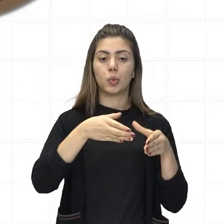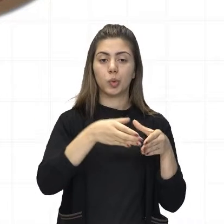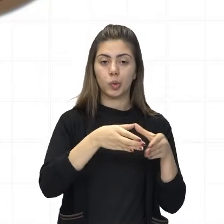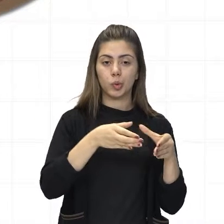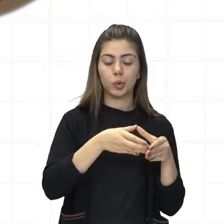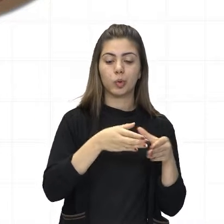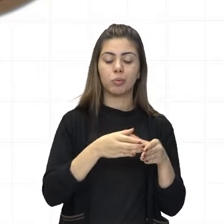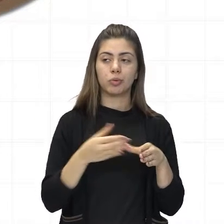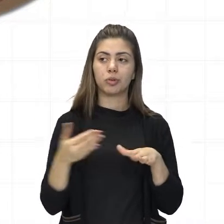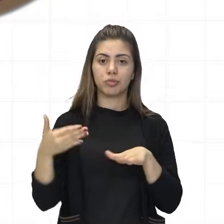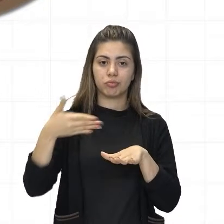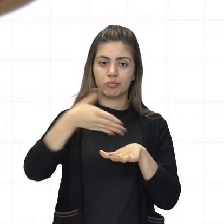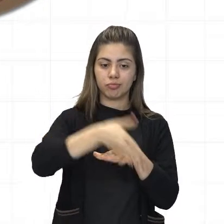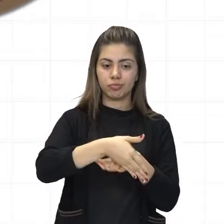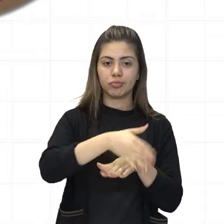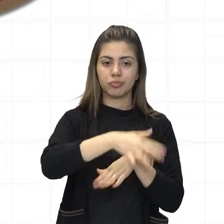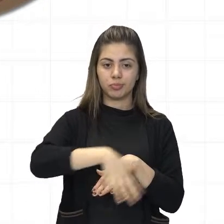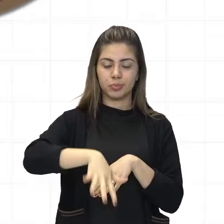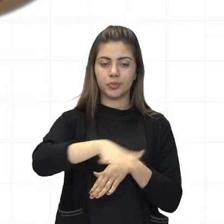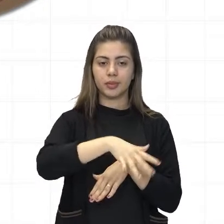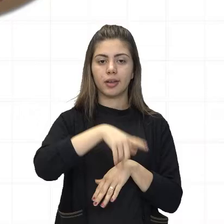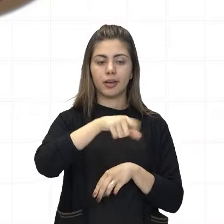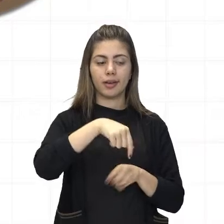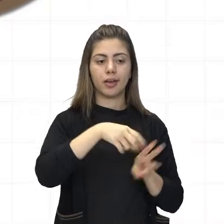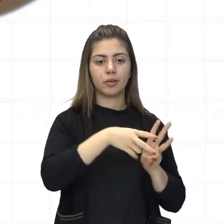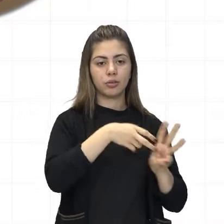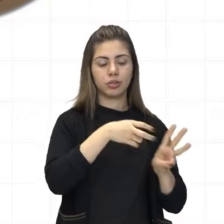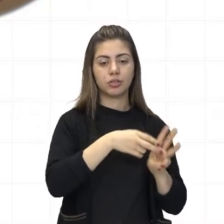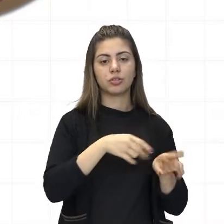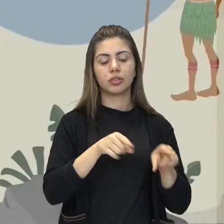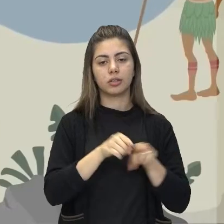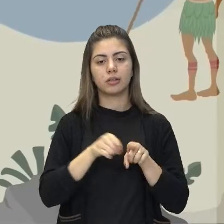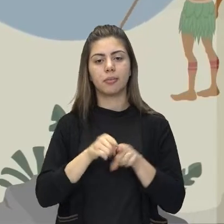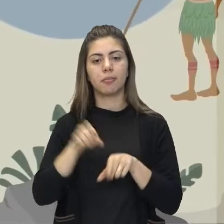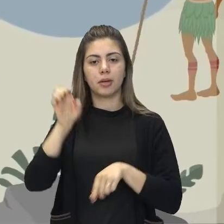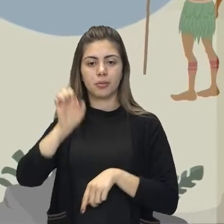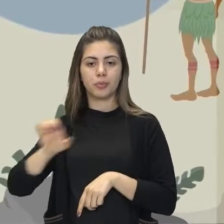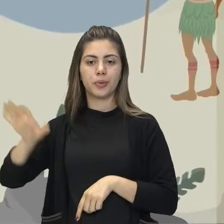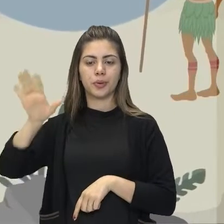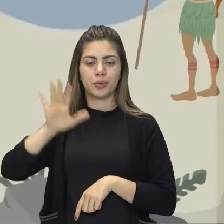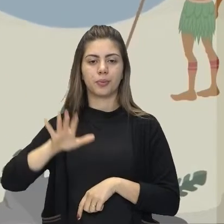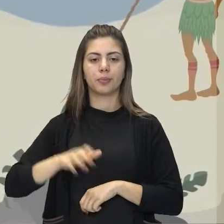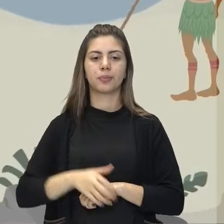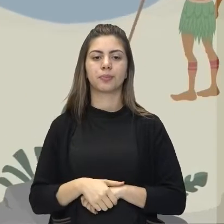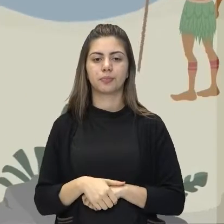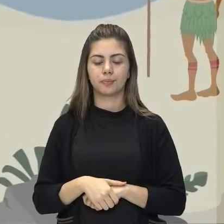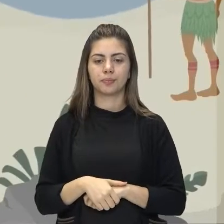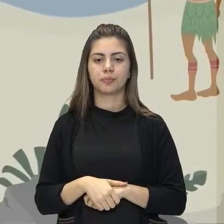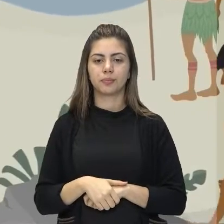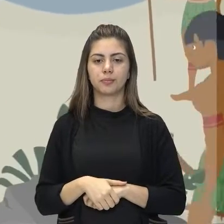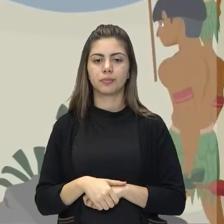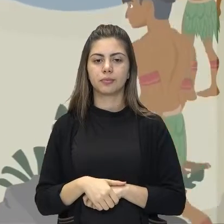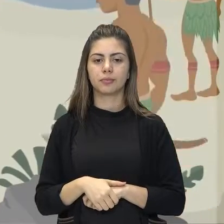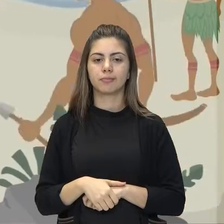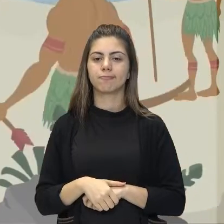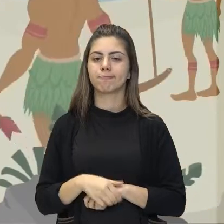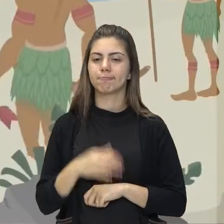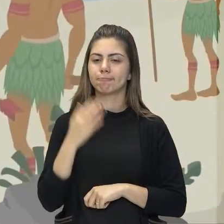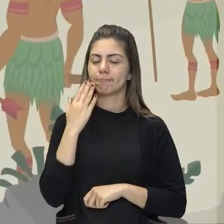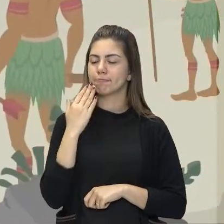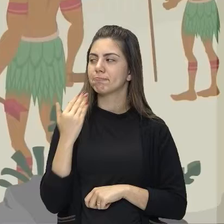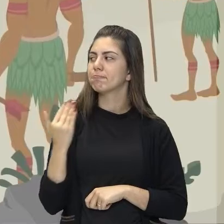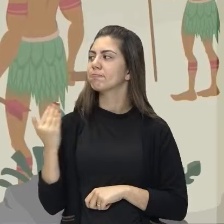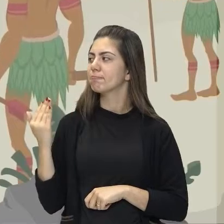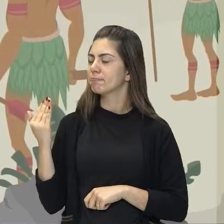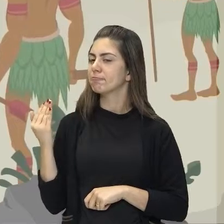que os indígenas tiveram com os europeus. Então nós temos aqui esse cenário